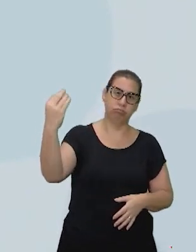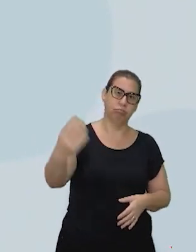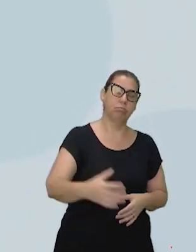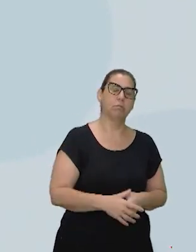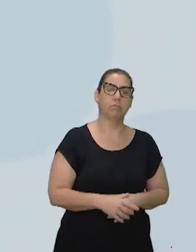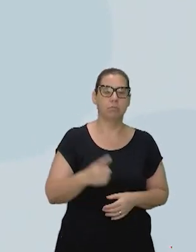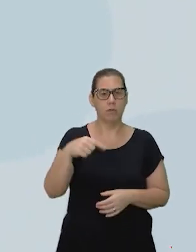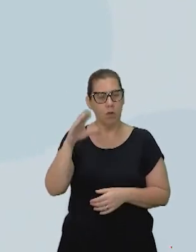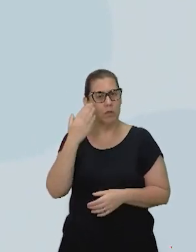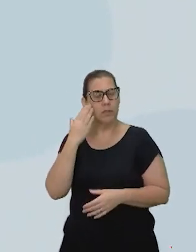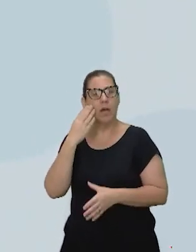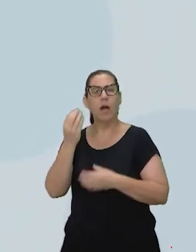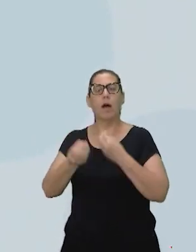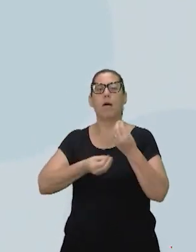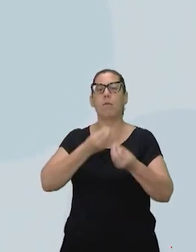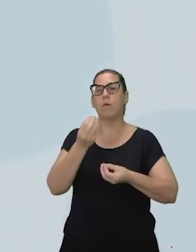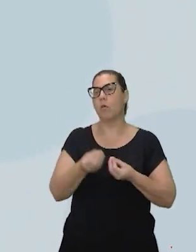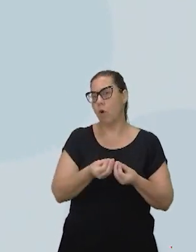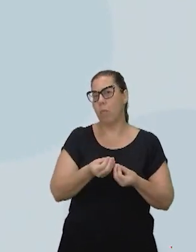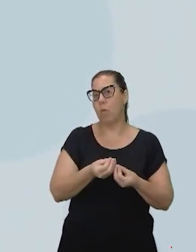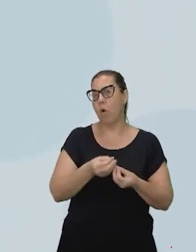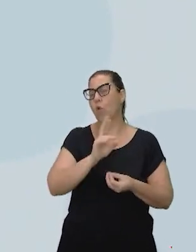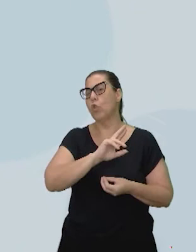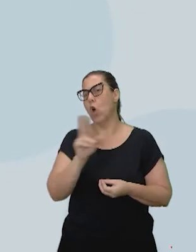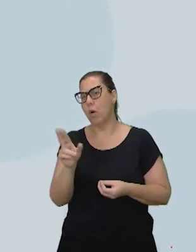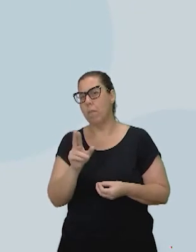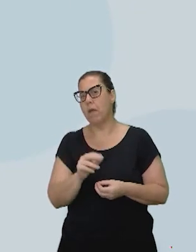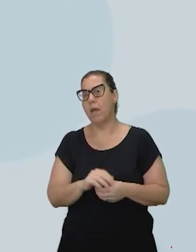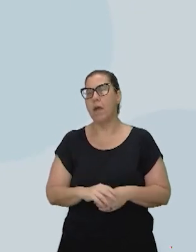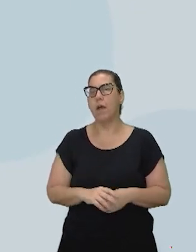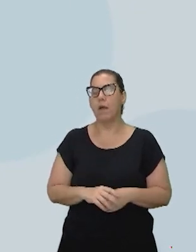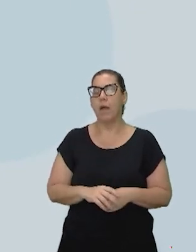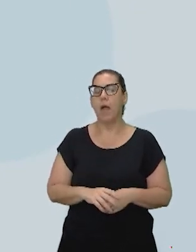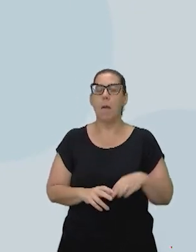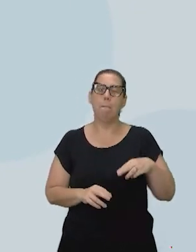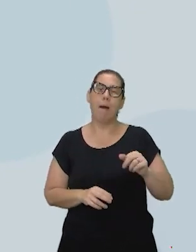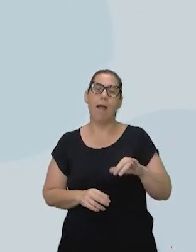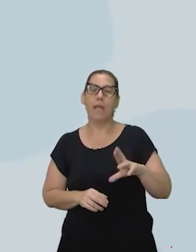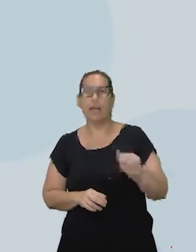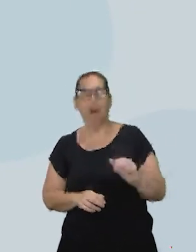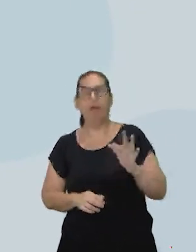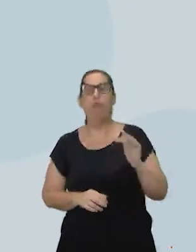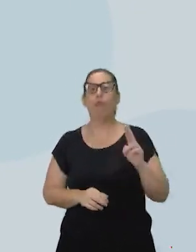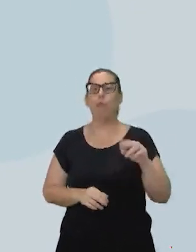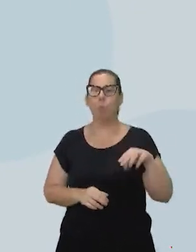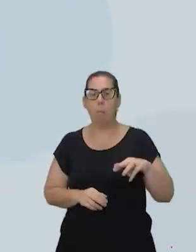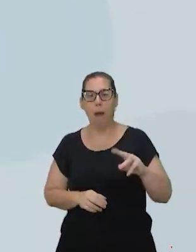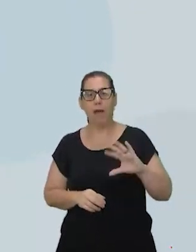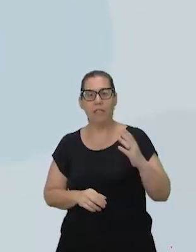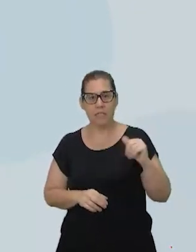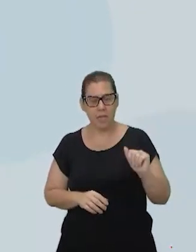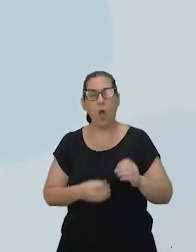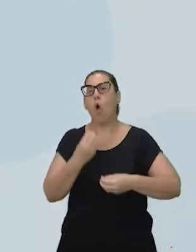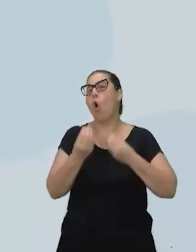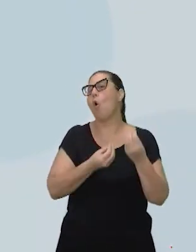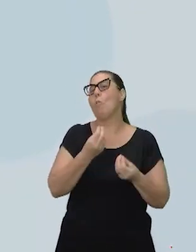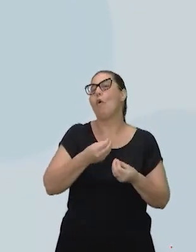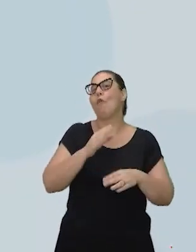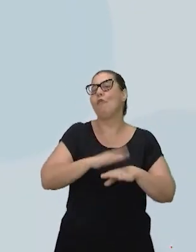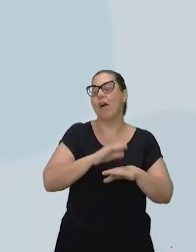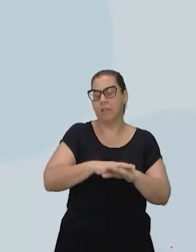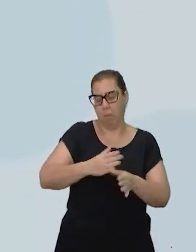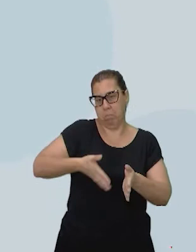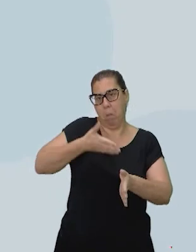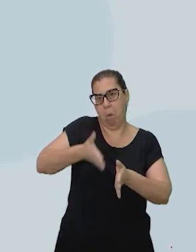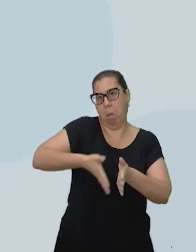Você sabe como a gente chamava as locomotivas a vapor de Maria Fumaça, né? Você sabe como a Maria Fumaça faz para se